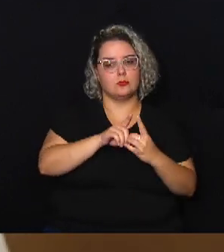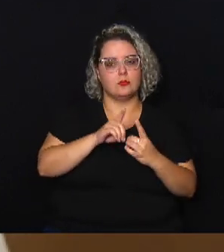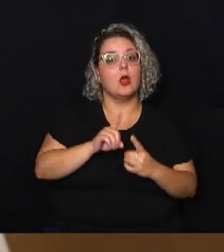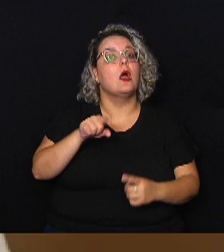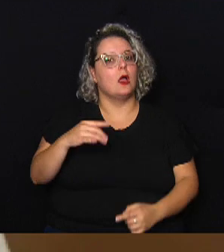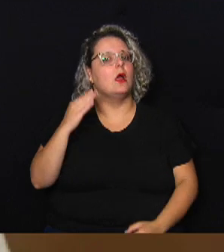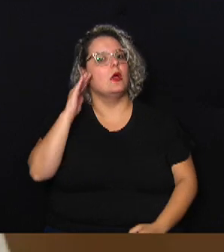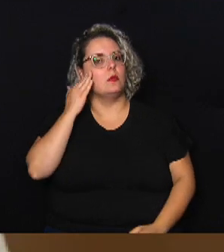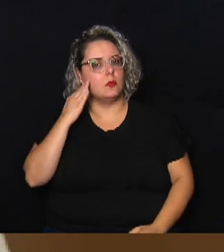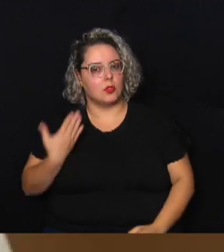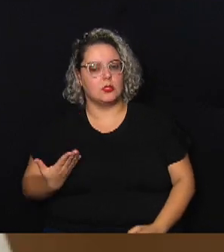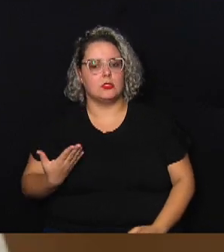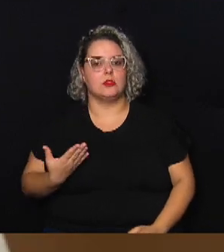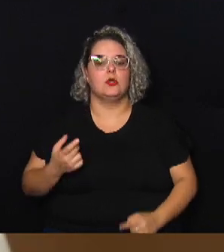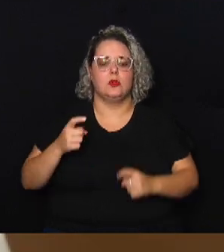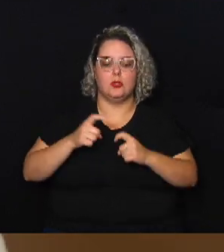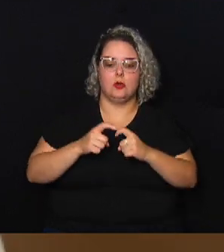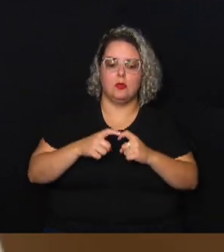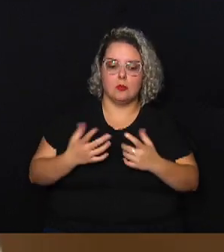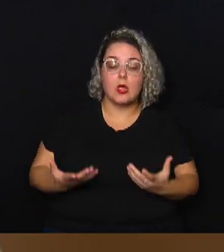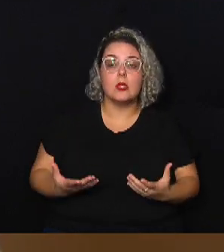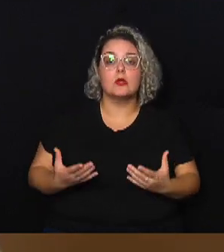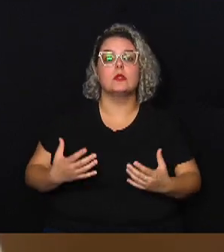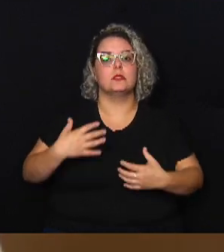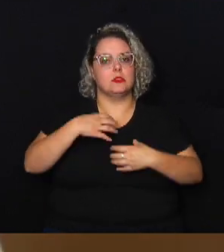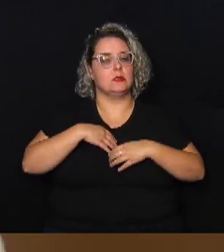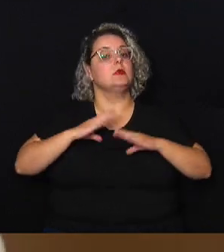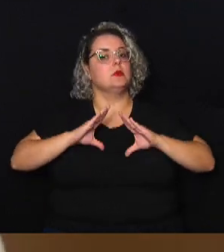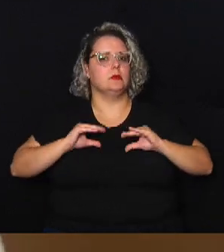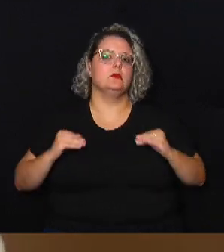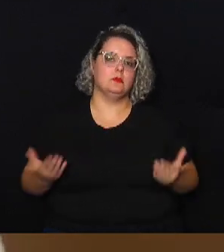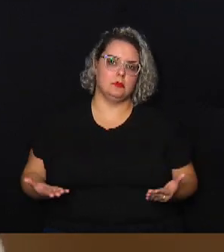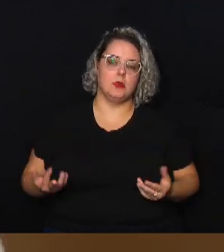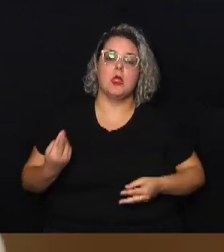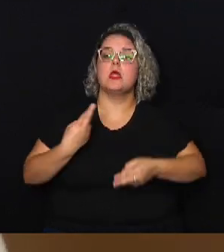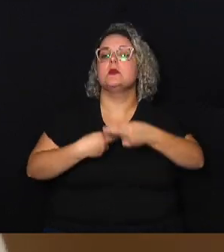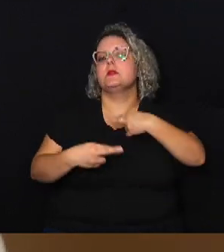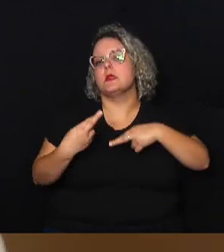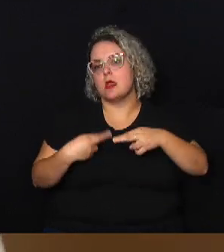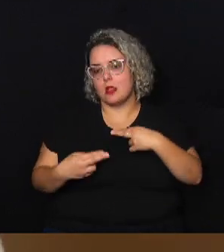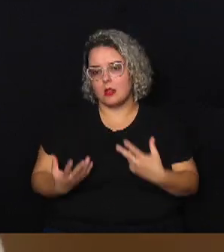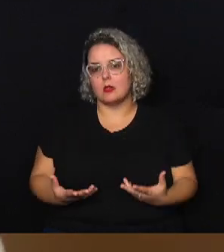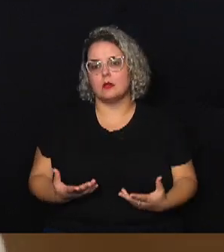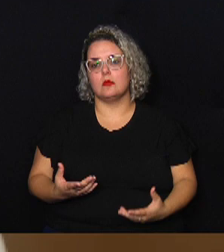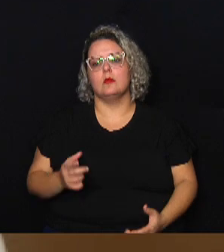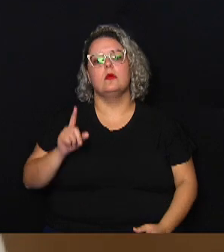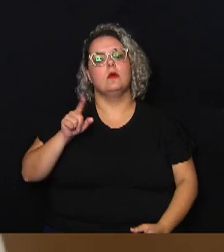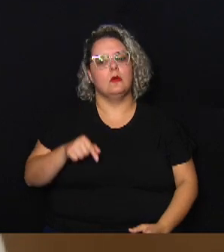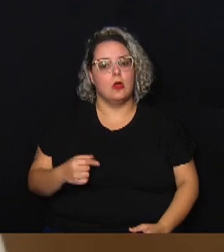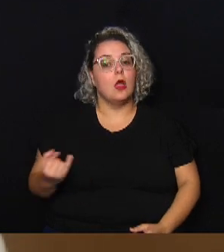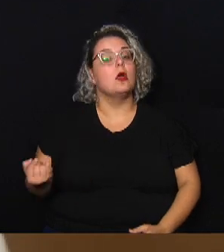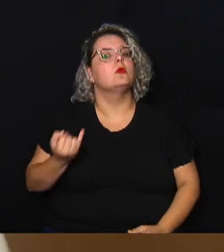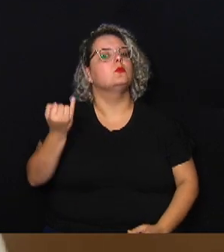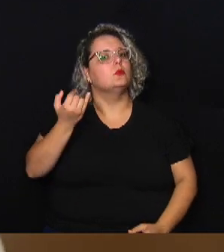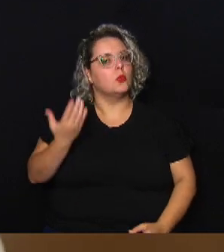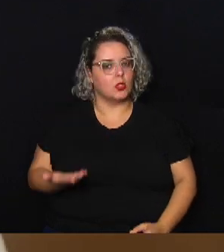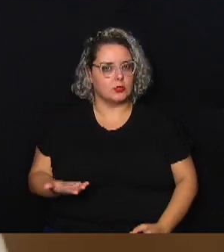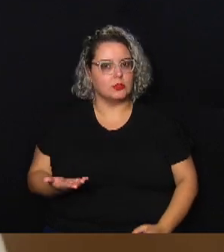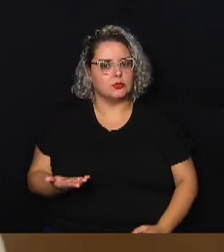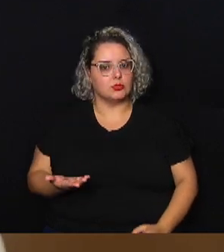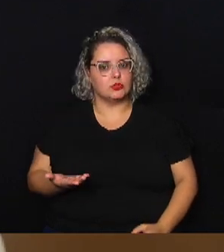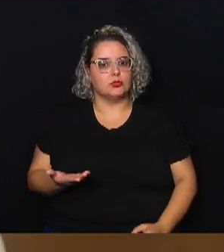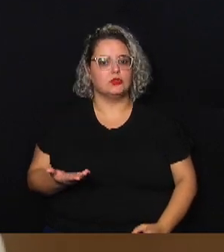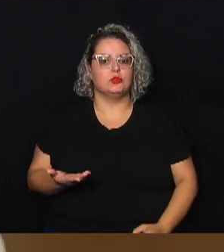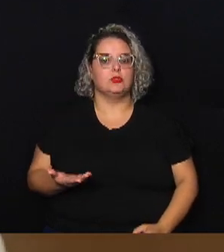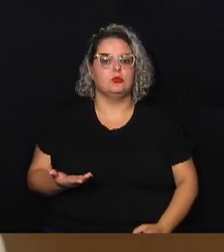médico ele também se sinta confortável. Então, esse relacionamento é muito importante para que